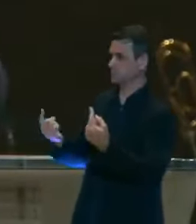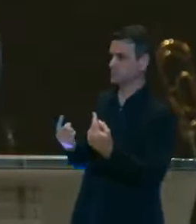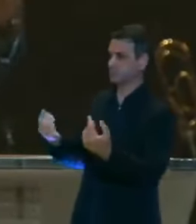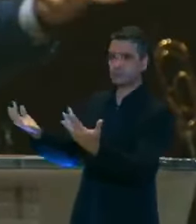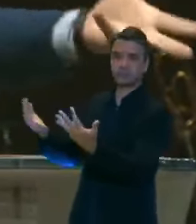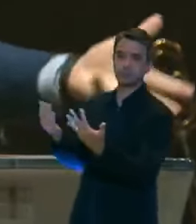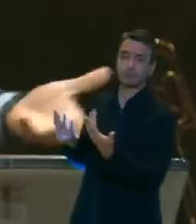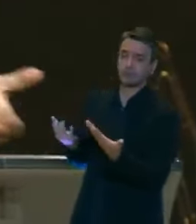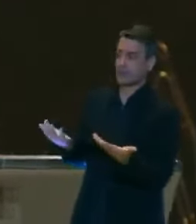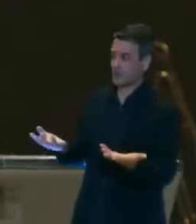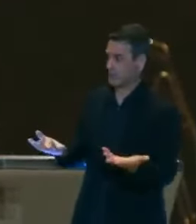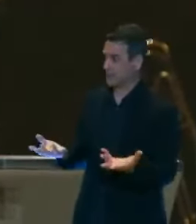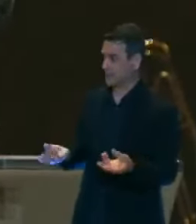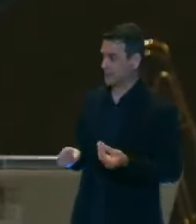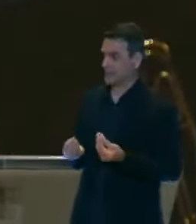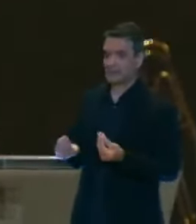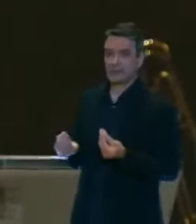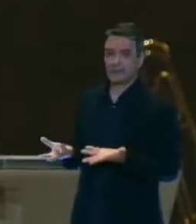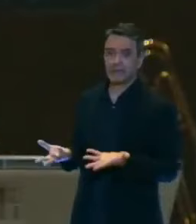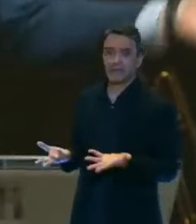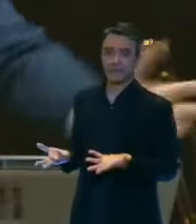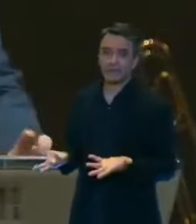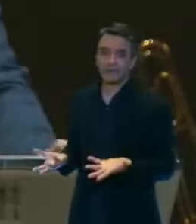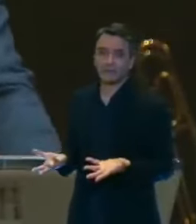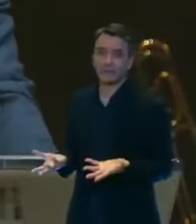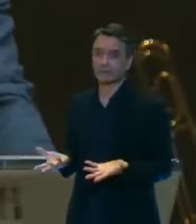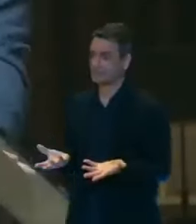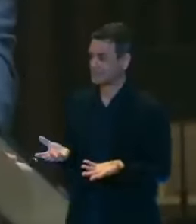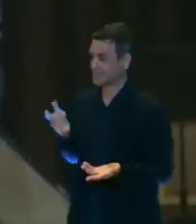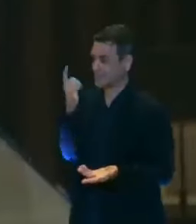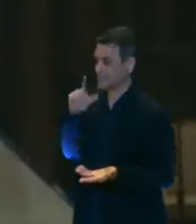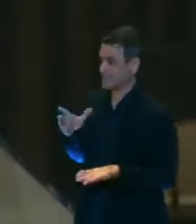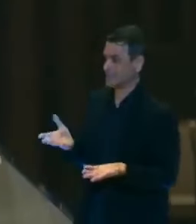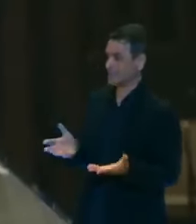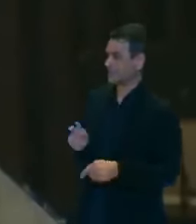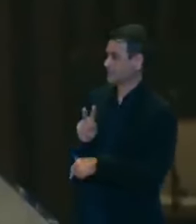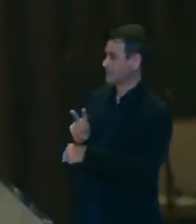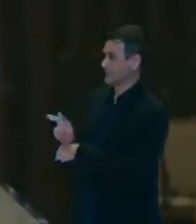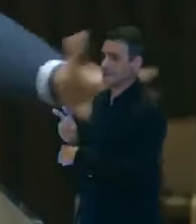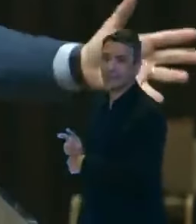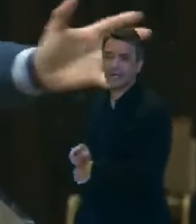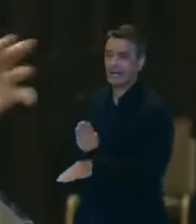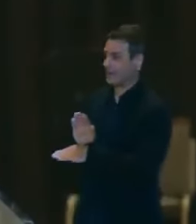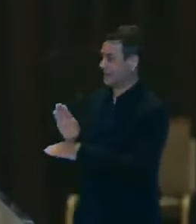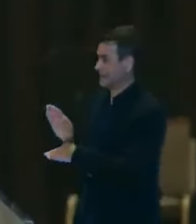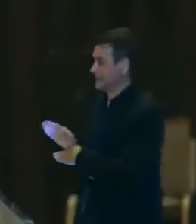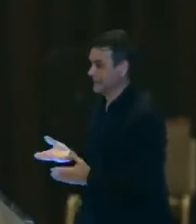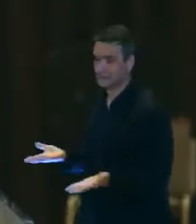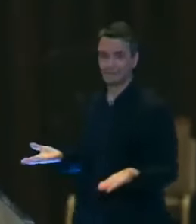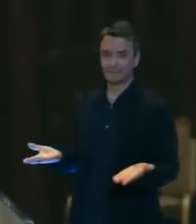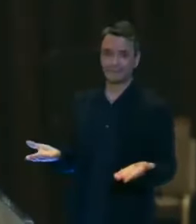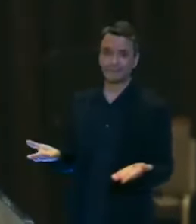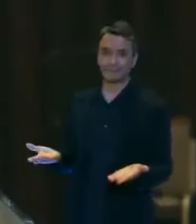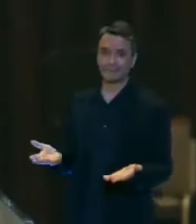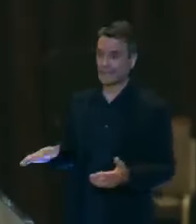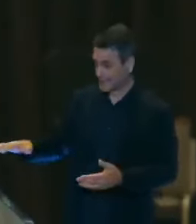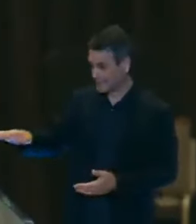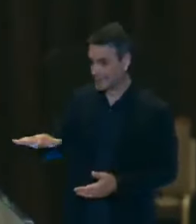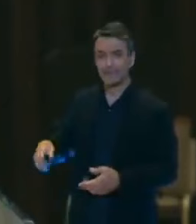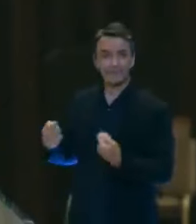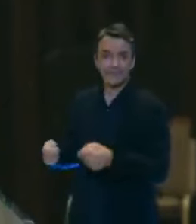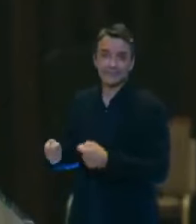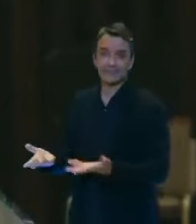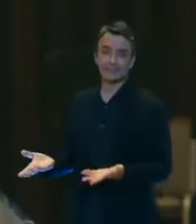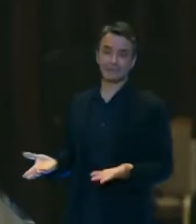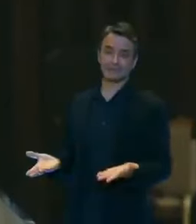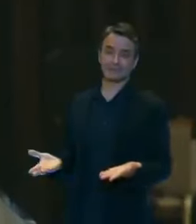não aguenta, não é suficiente, não tem como, o braço não chega para cuidar de todo mundo que precisa. E